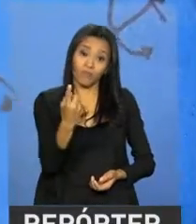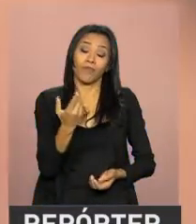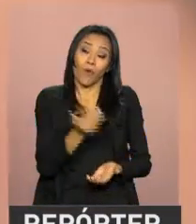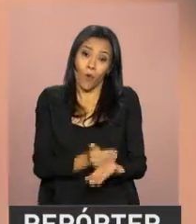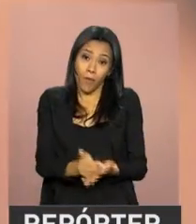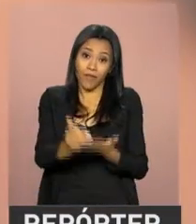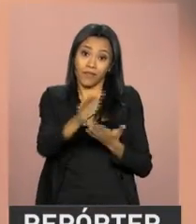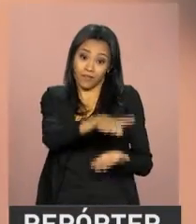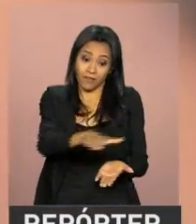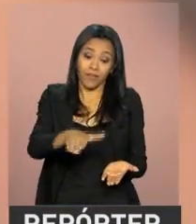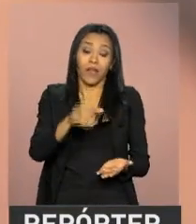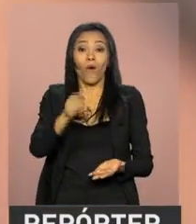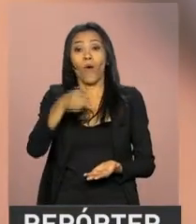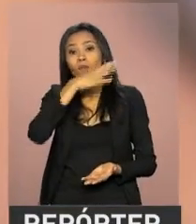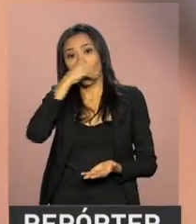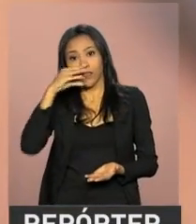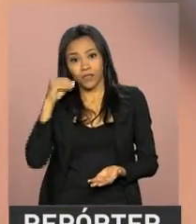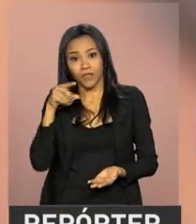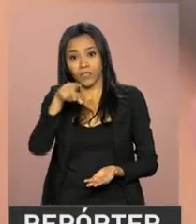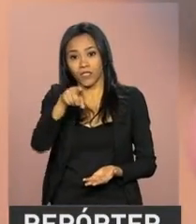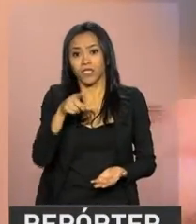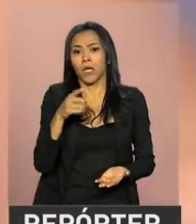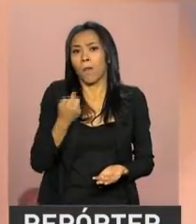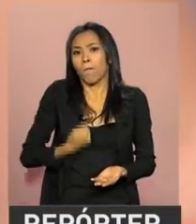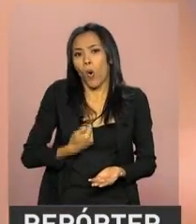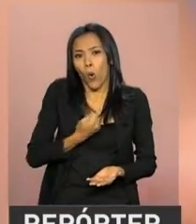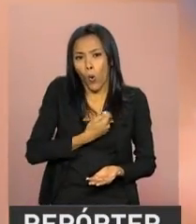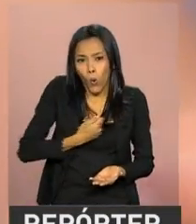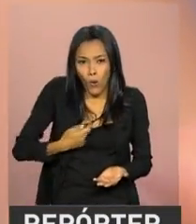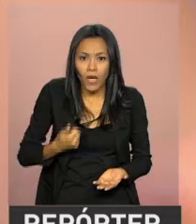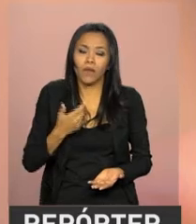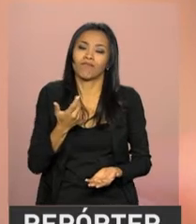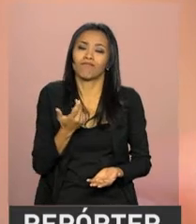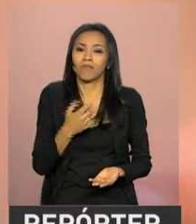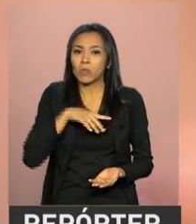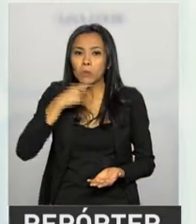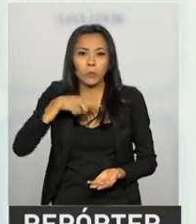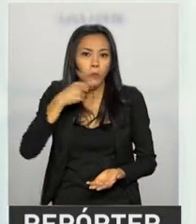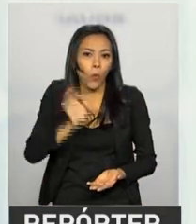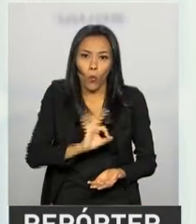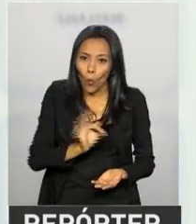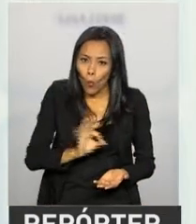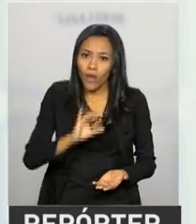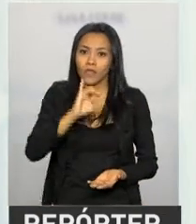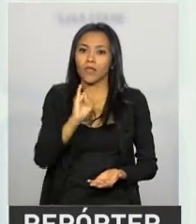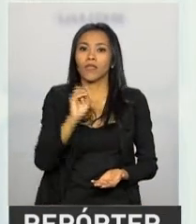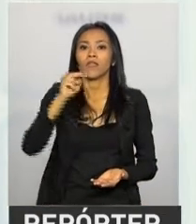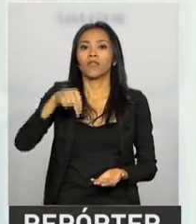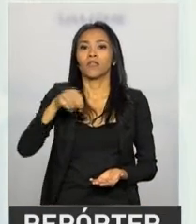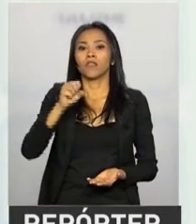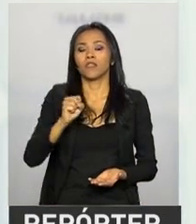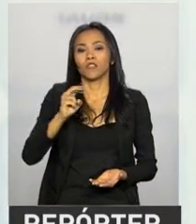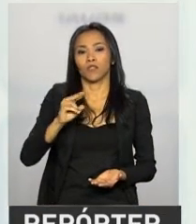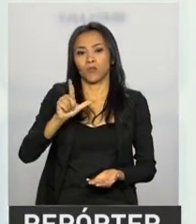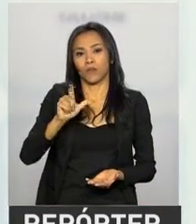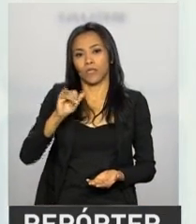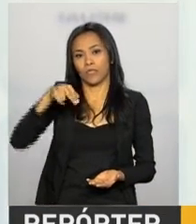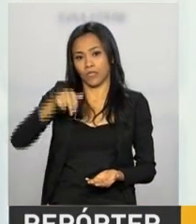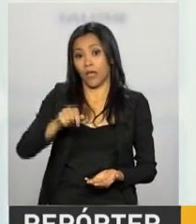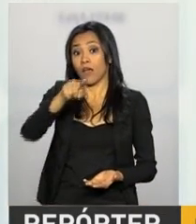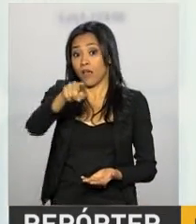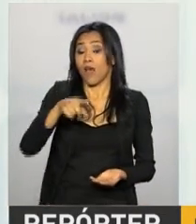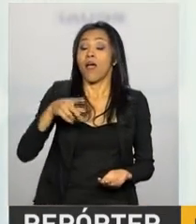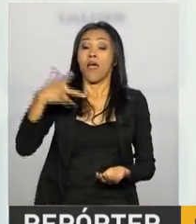e com a qual corpo produz pouca ou nenhuma insulina a insulina análoga vai ser ofertada